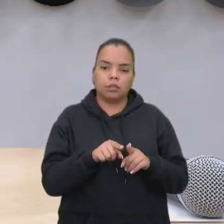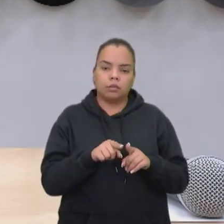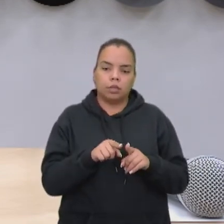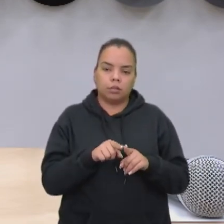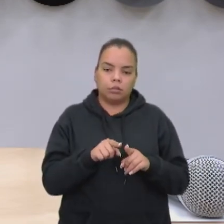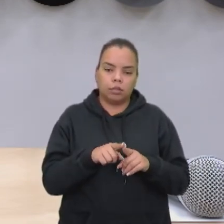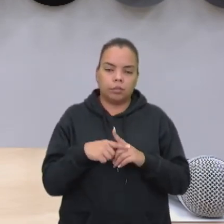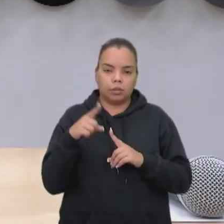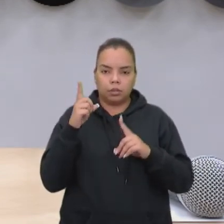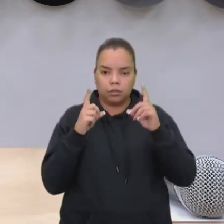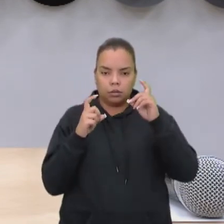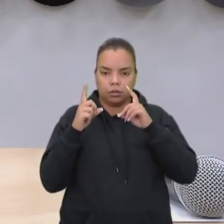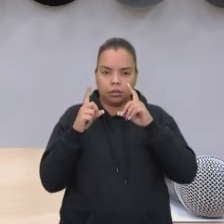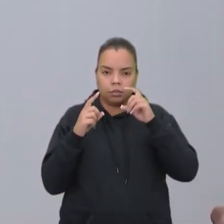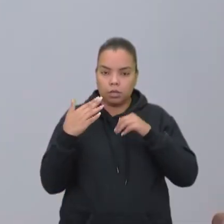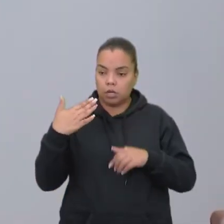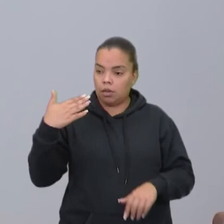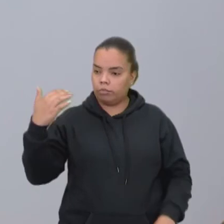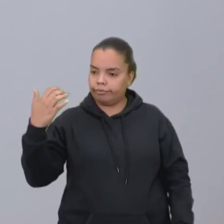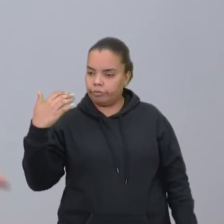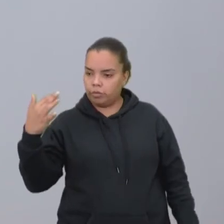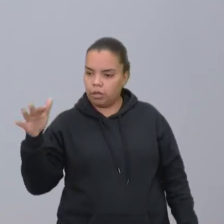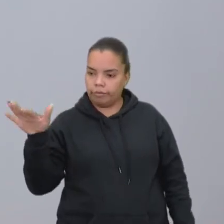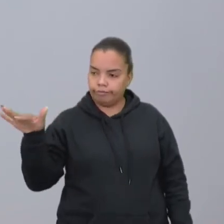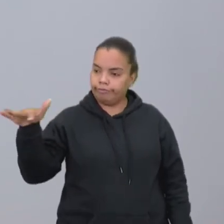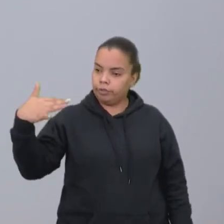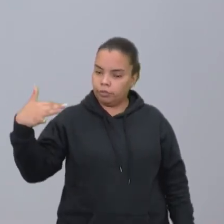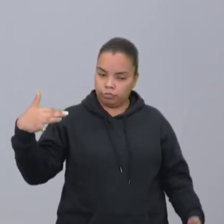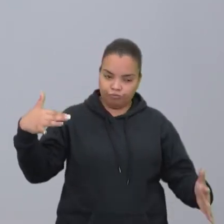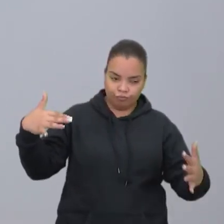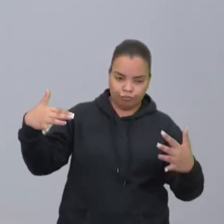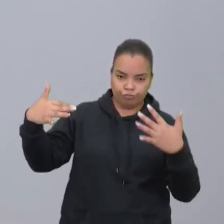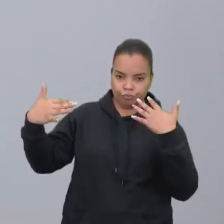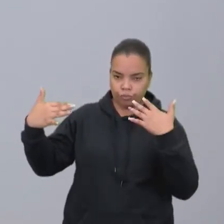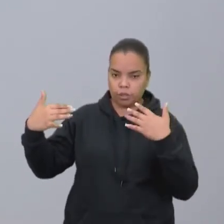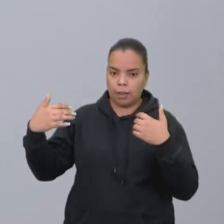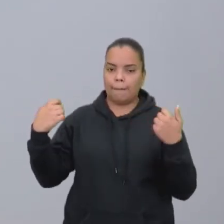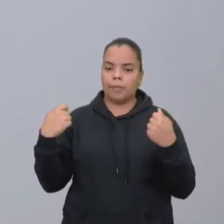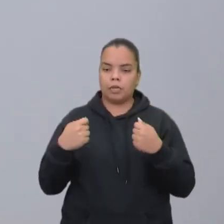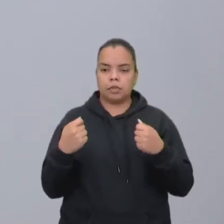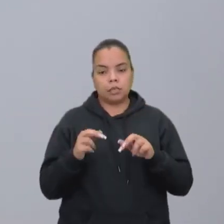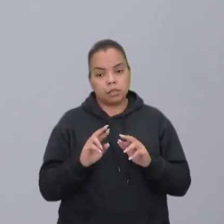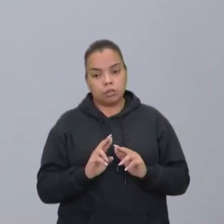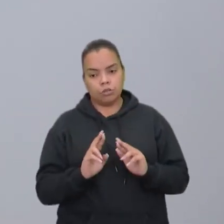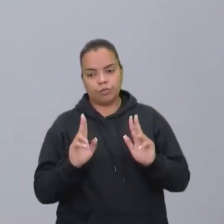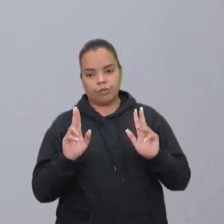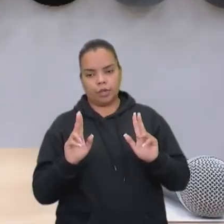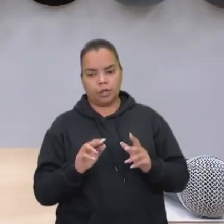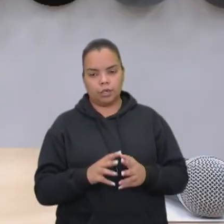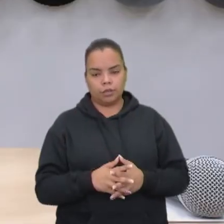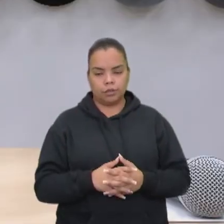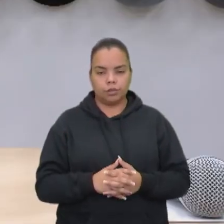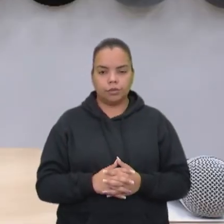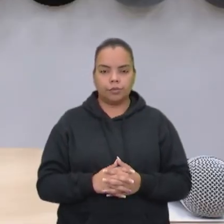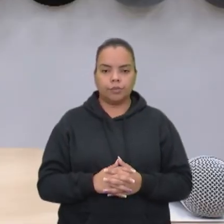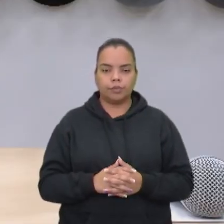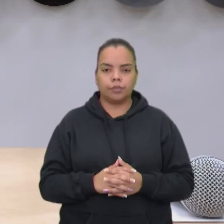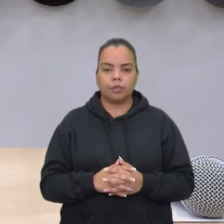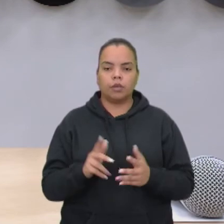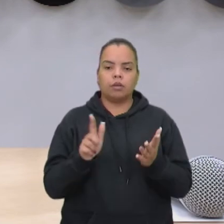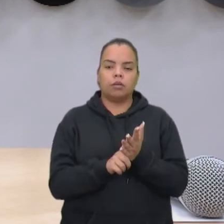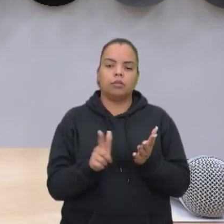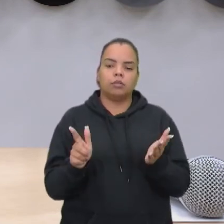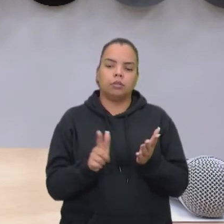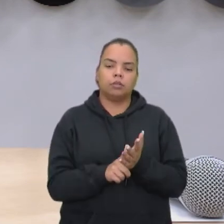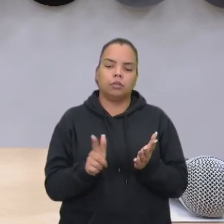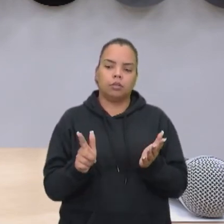atrativa para poder chamar atenção, porque tem um monte de gente fazendo isso, né? A gente tem que ter um diferencial, o nosso texto melhor. É isso. O jornal impresso, que